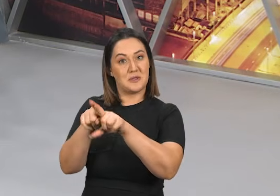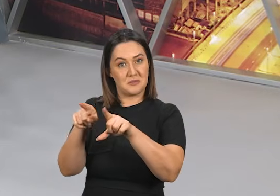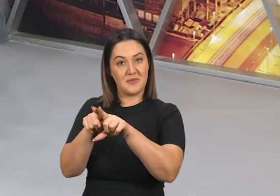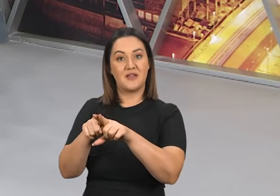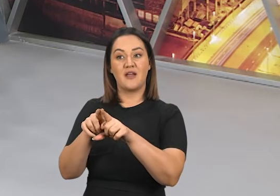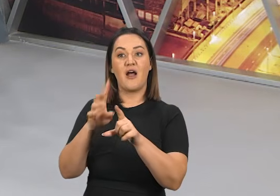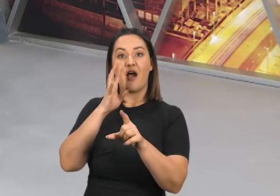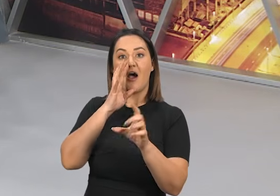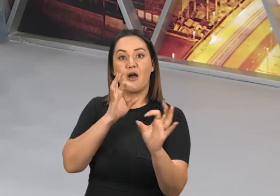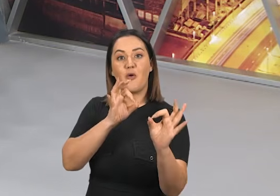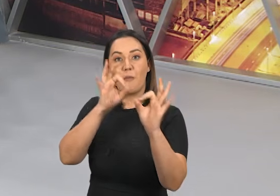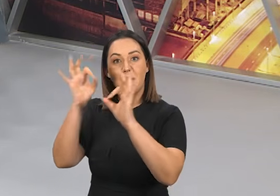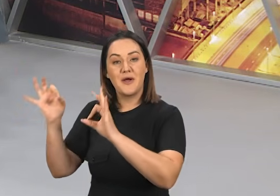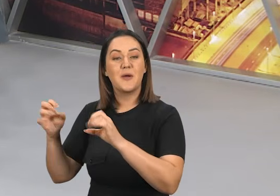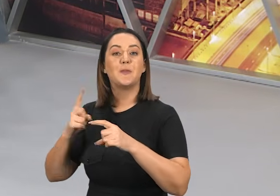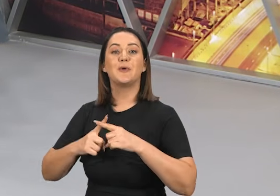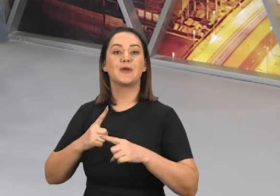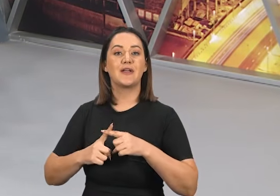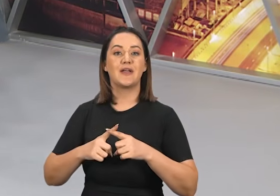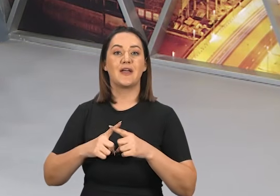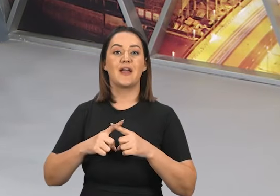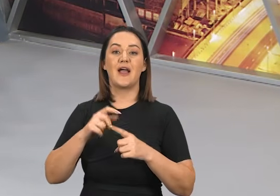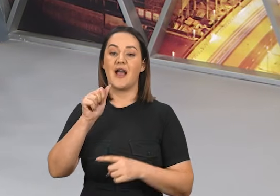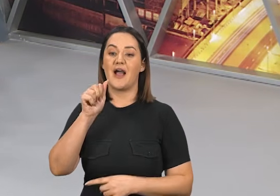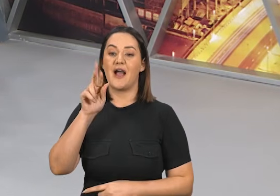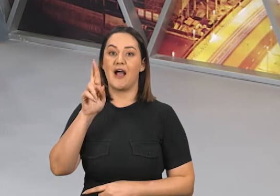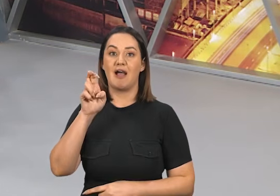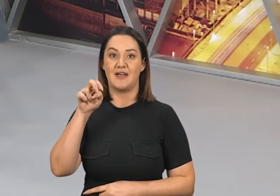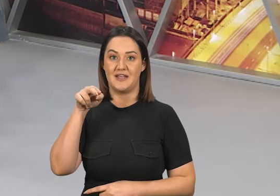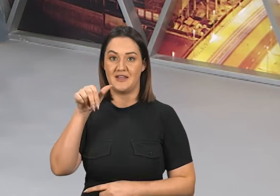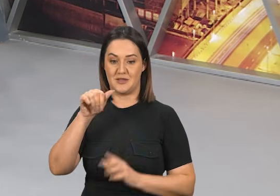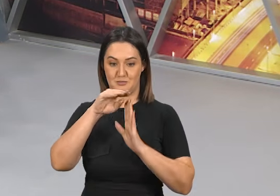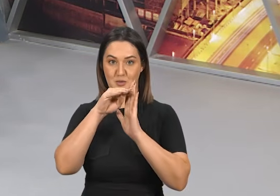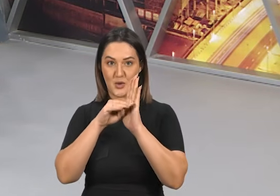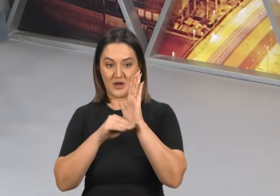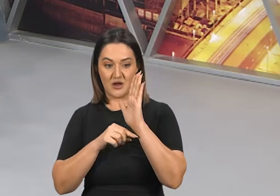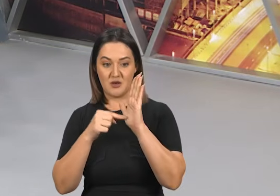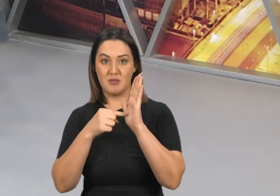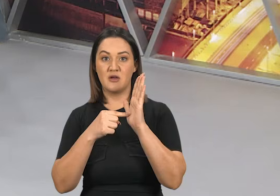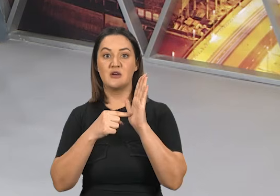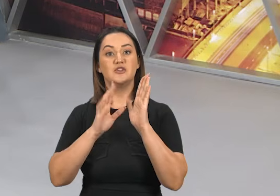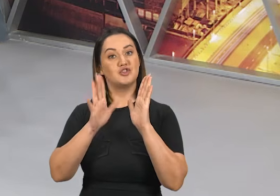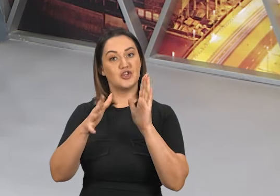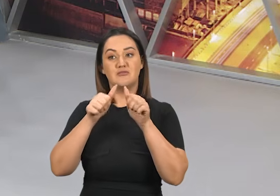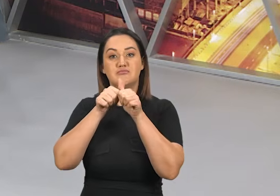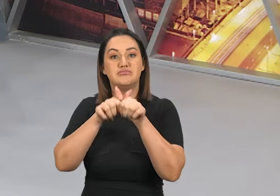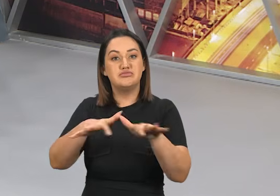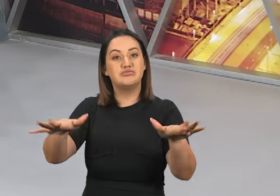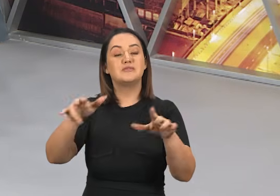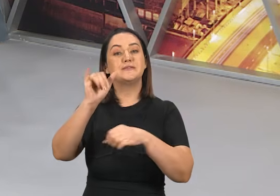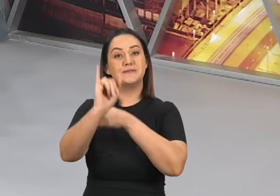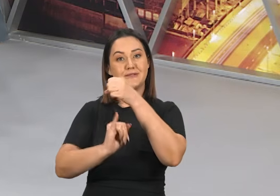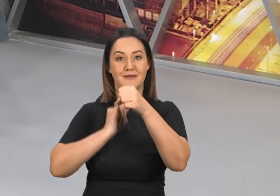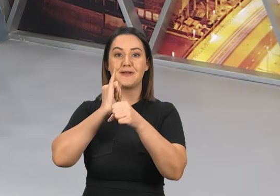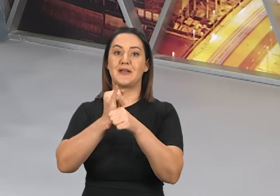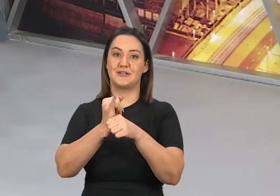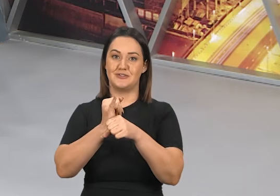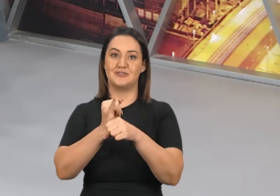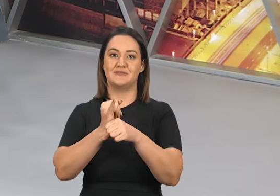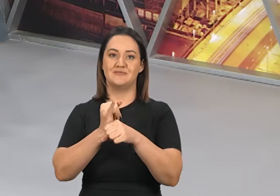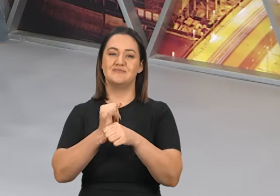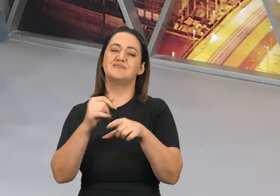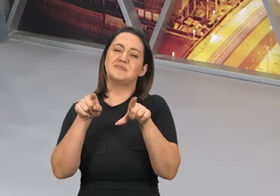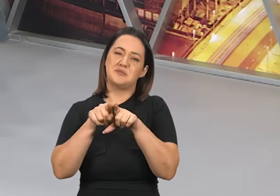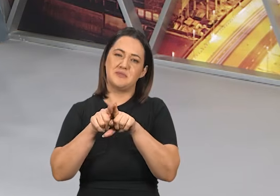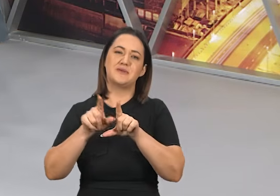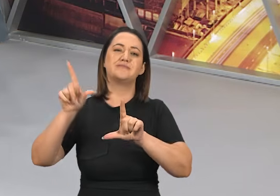o Arena. O Arena é feito também de forma intencional para os internautas. E claro, para você que